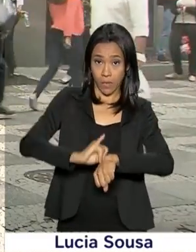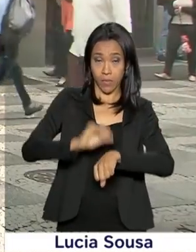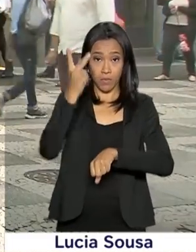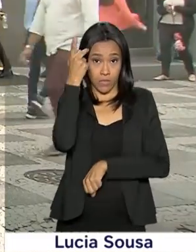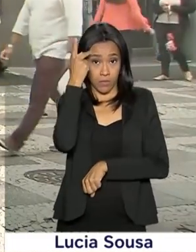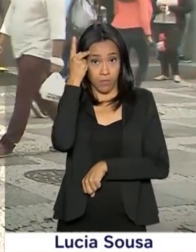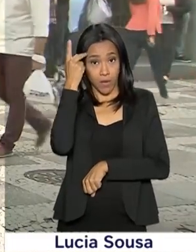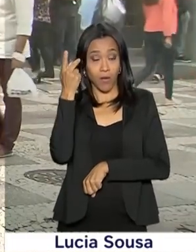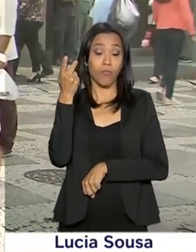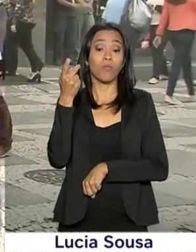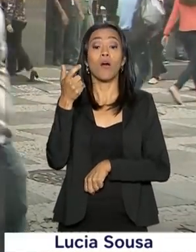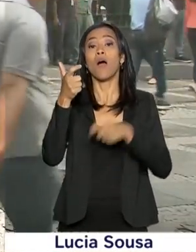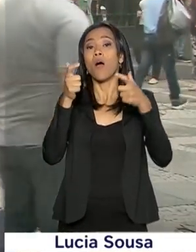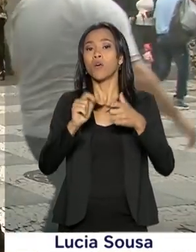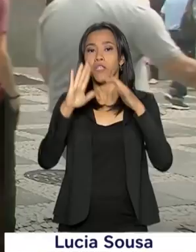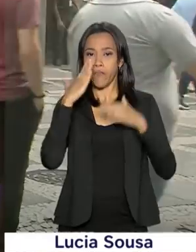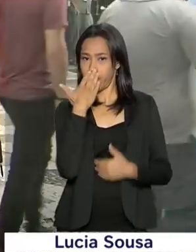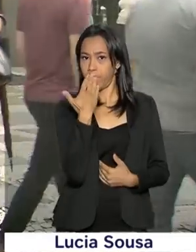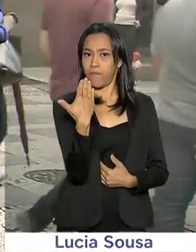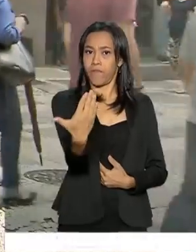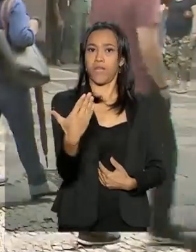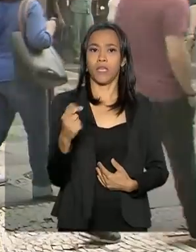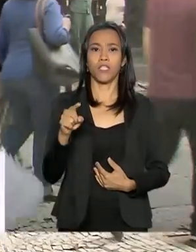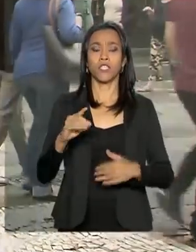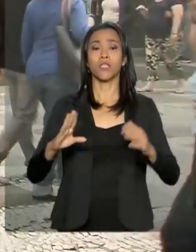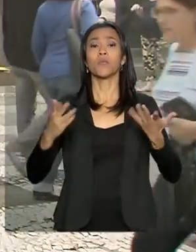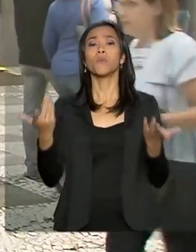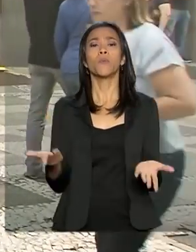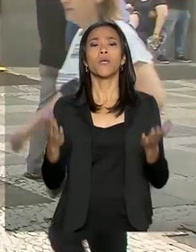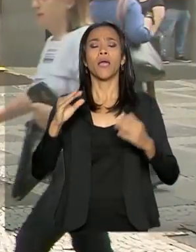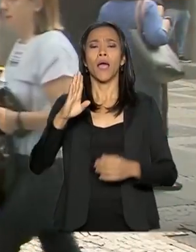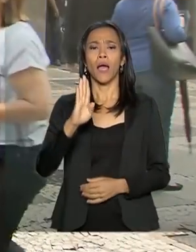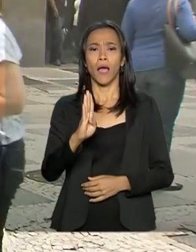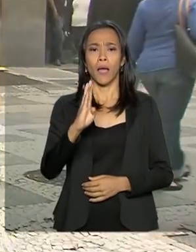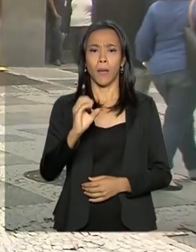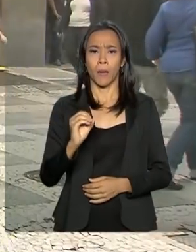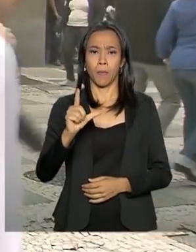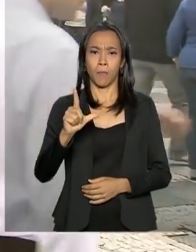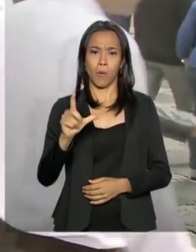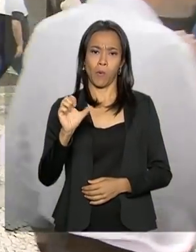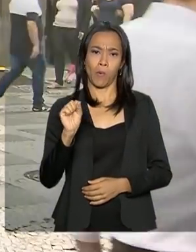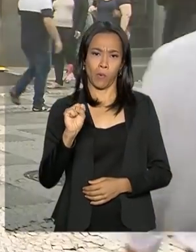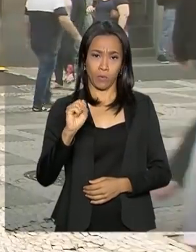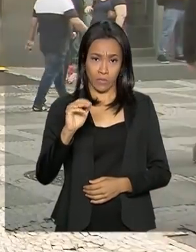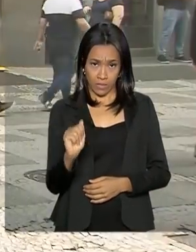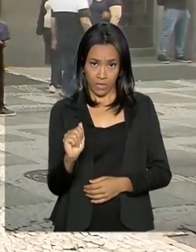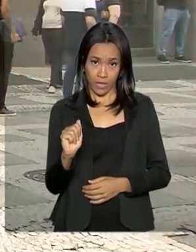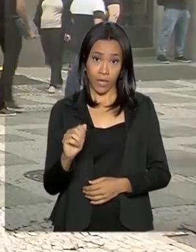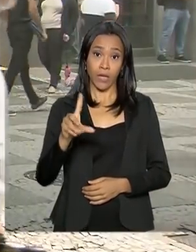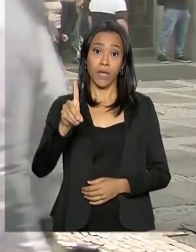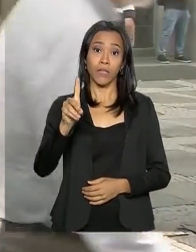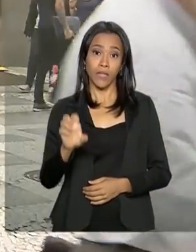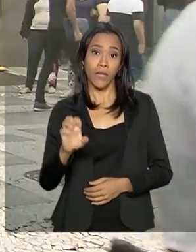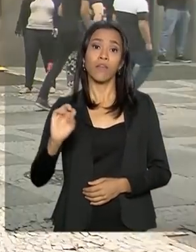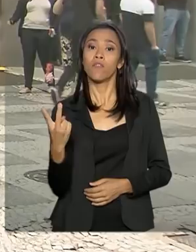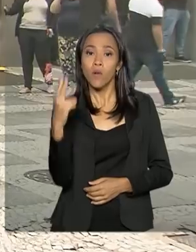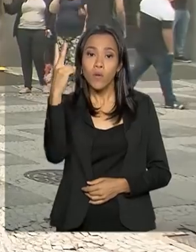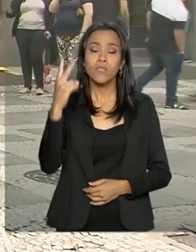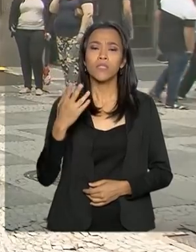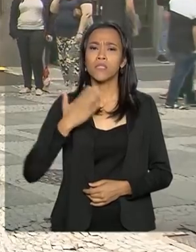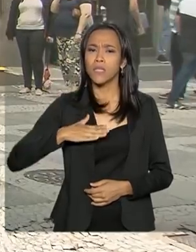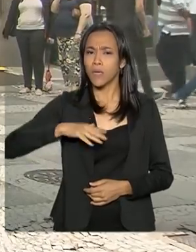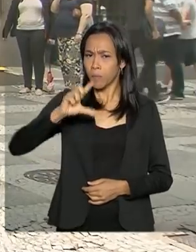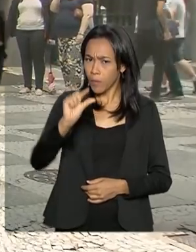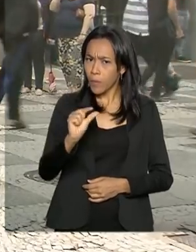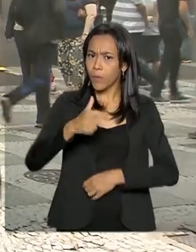Paulo, mais precisamente em frente à B3, a Bolsa de Valores aqui da capital paulista, onde logo mais